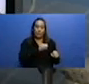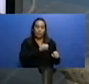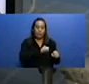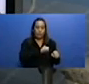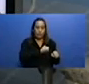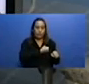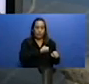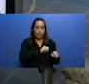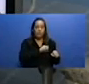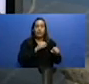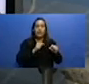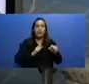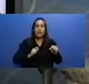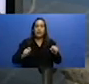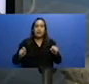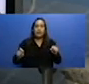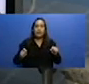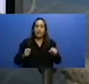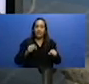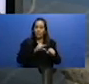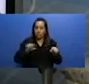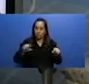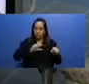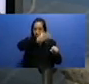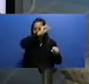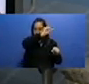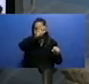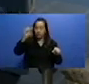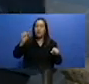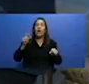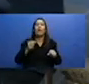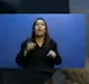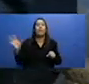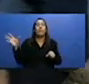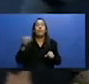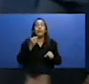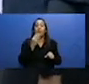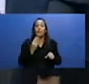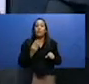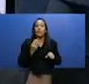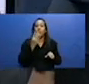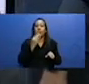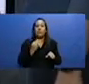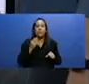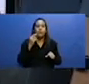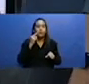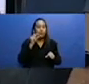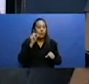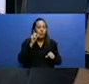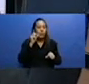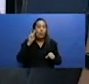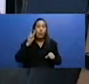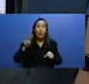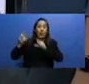3 títulos. Agora, com lápis de cor, olhando